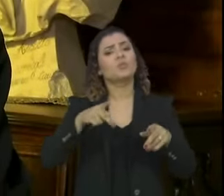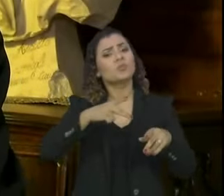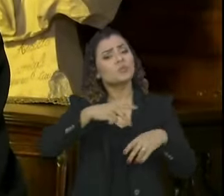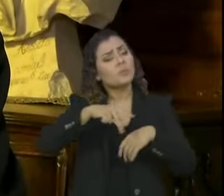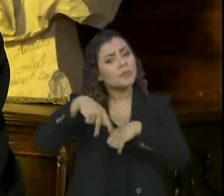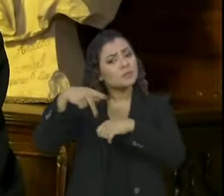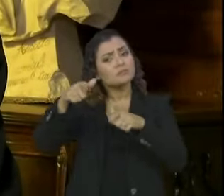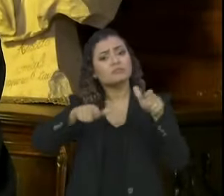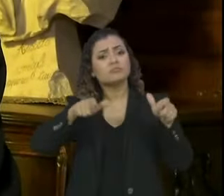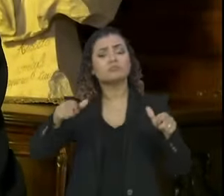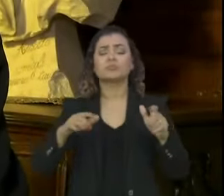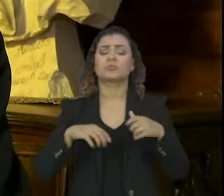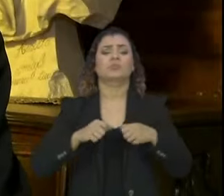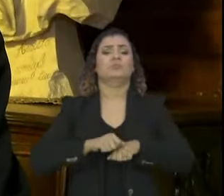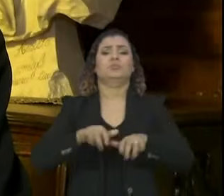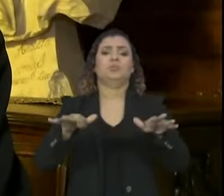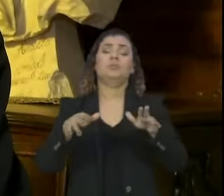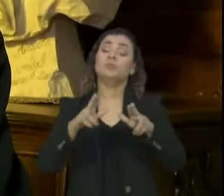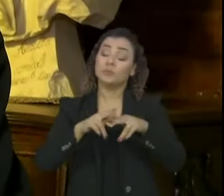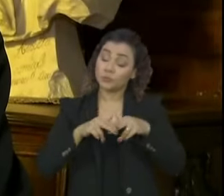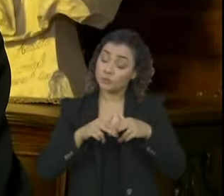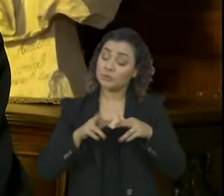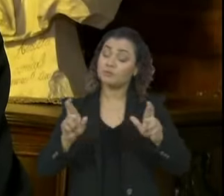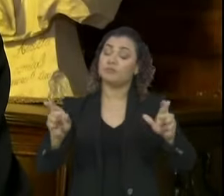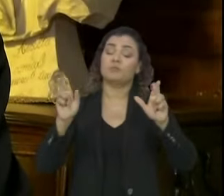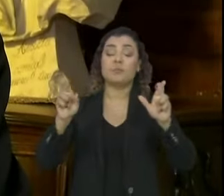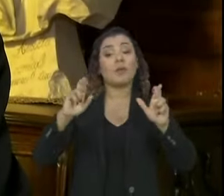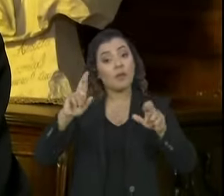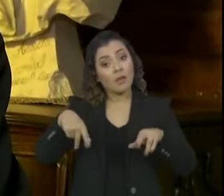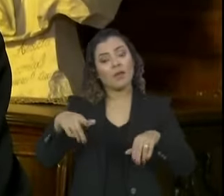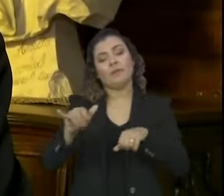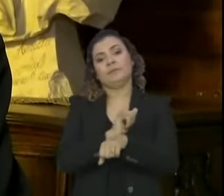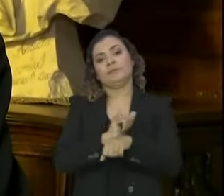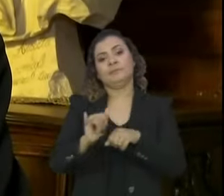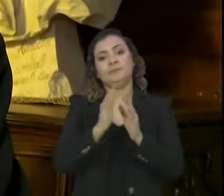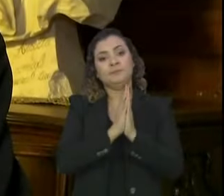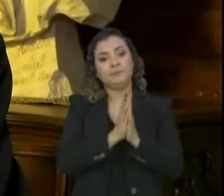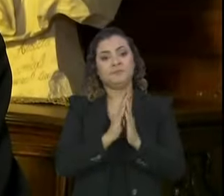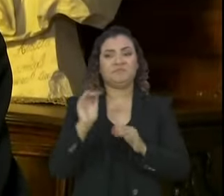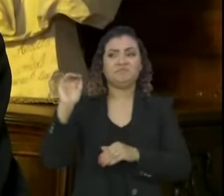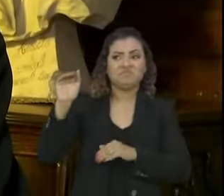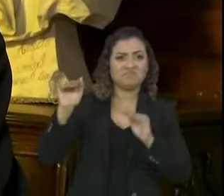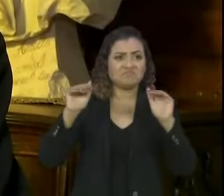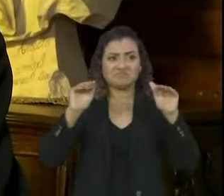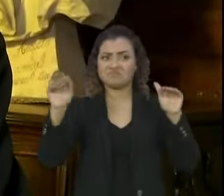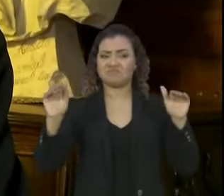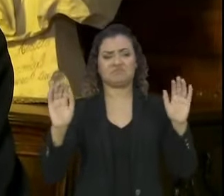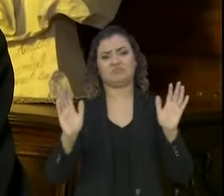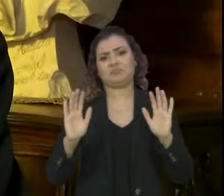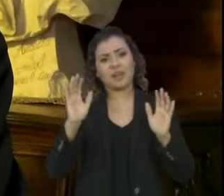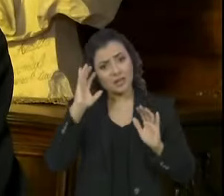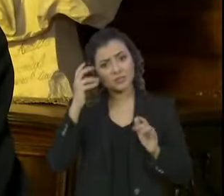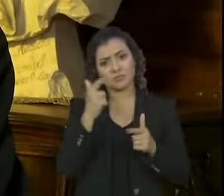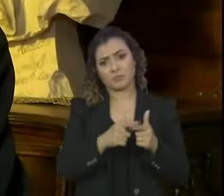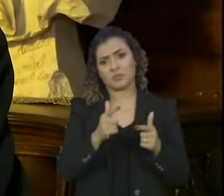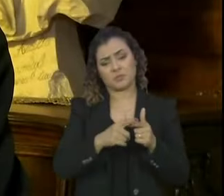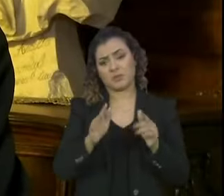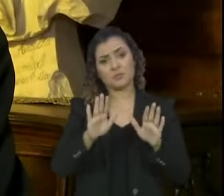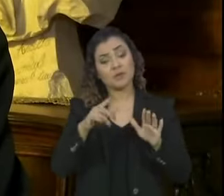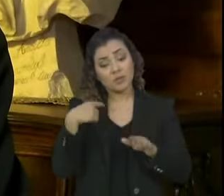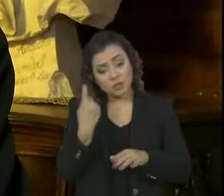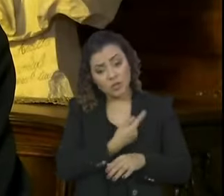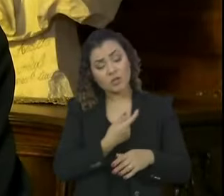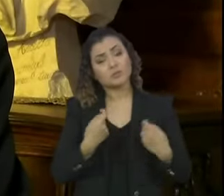não creio que seja esta via de solução apelar para alguma autoridade superior que vai resolver o problema